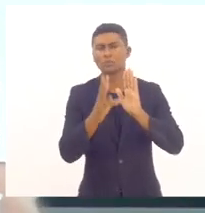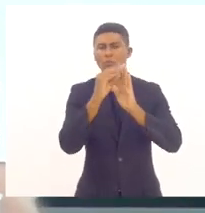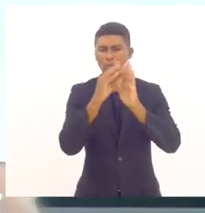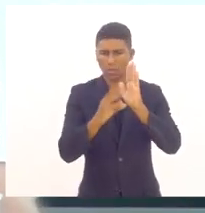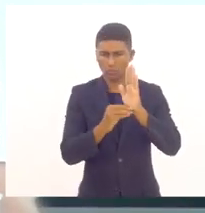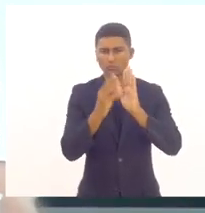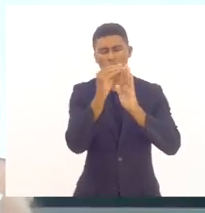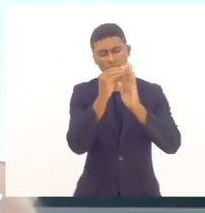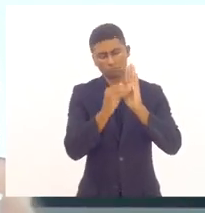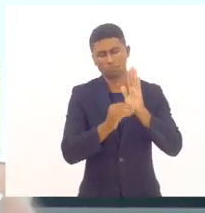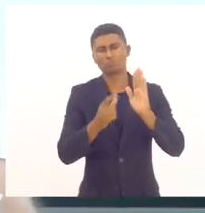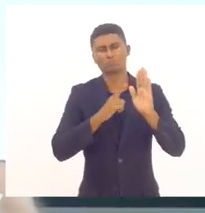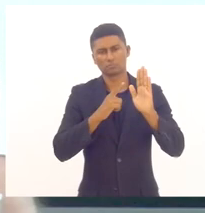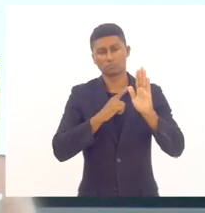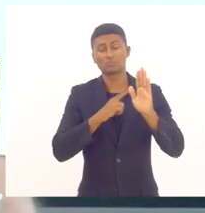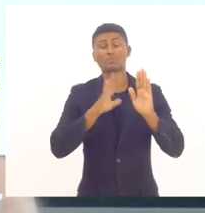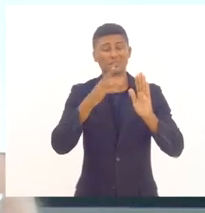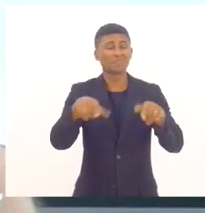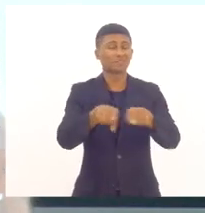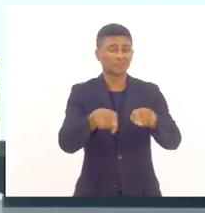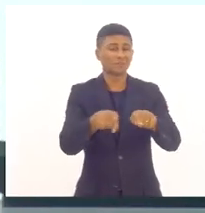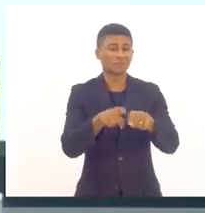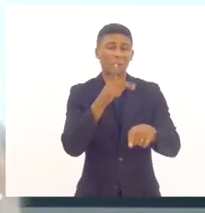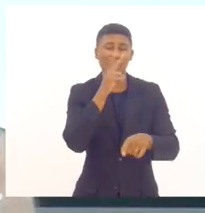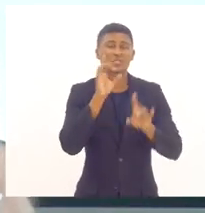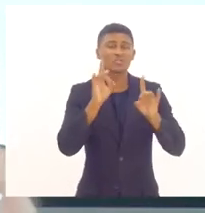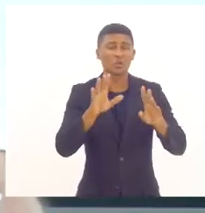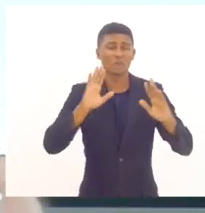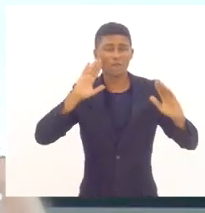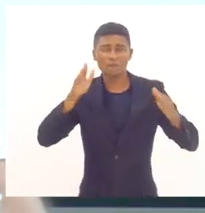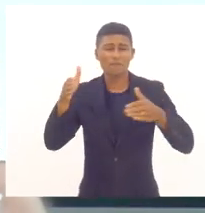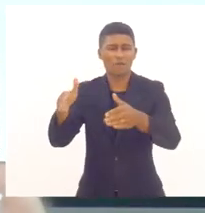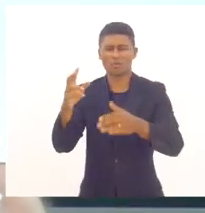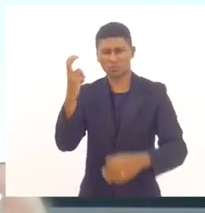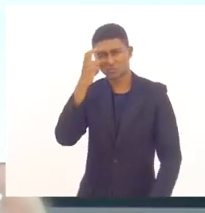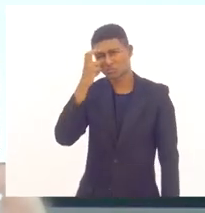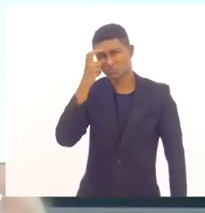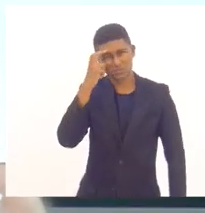conteúdo, mas também traz o vício que é só voltado para a cultura.